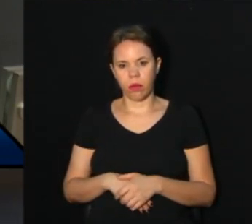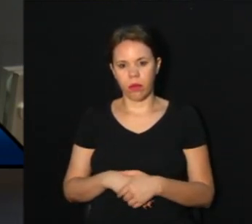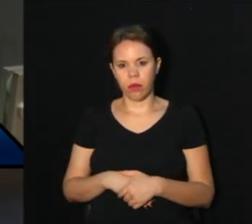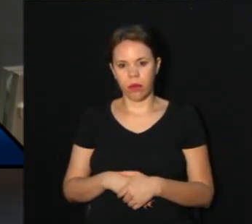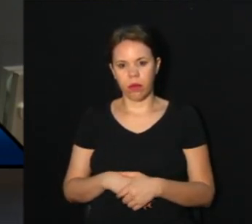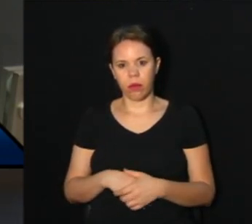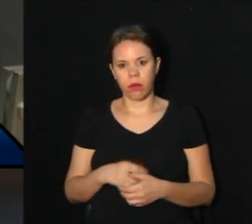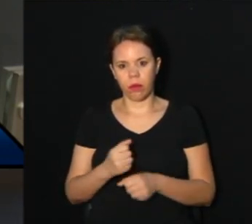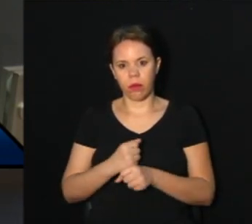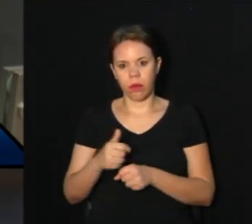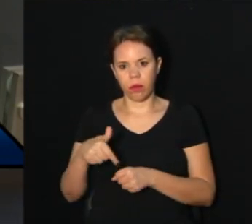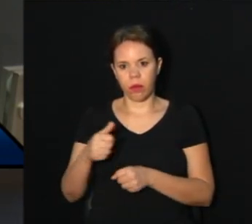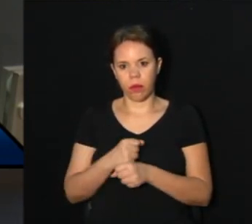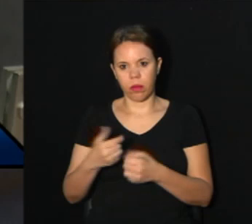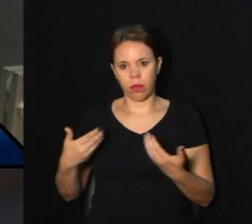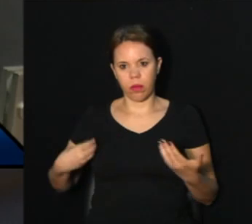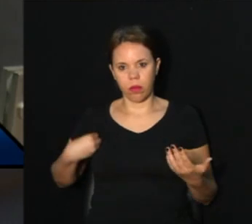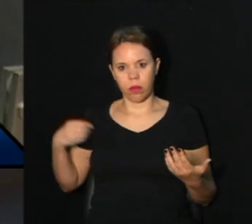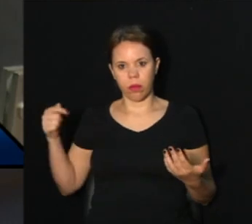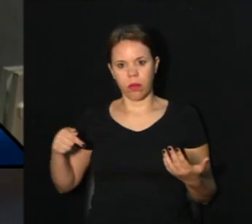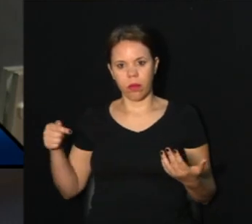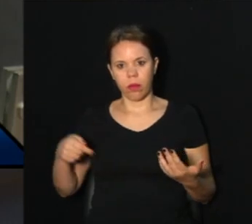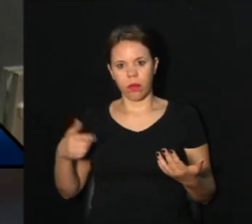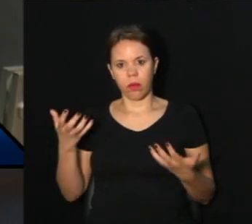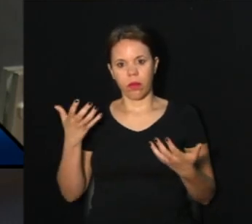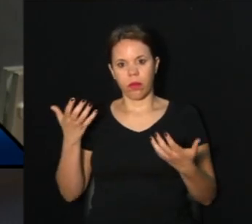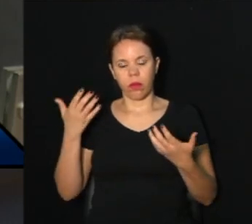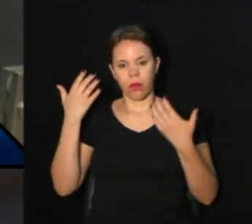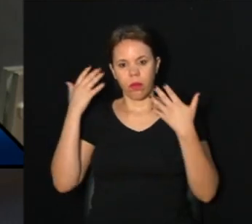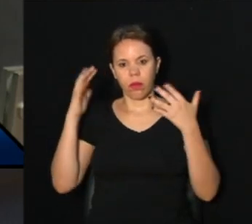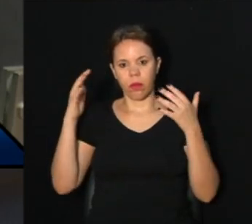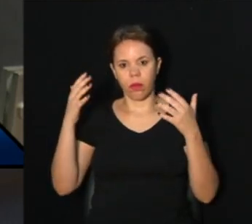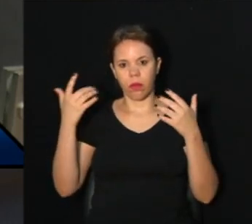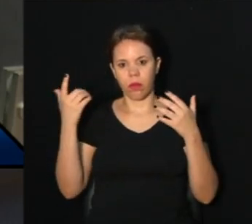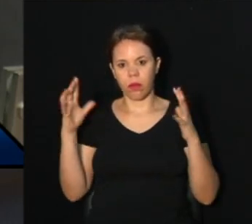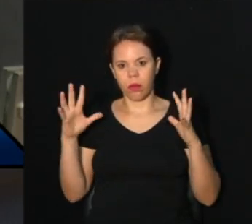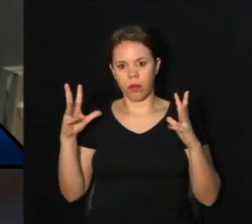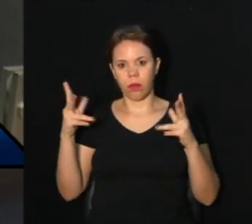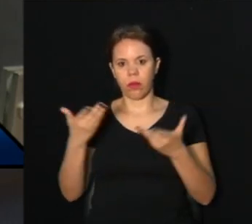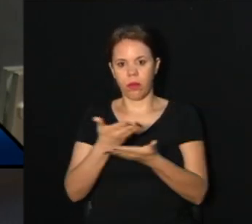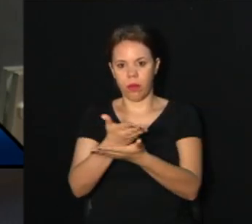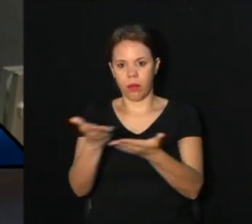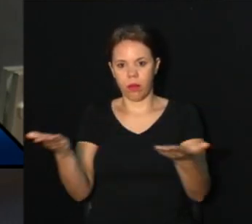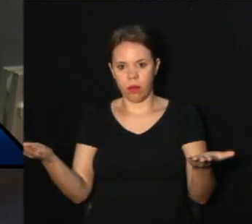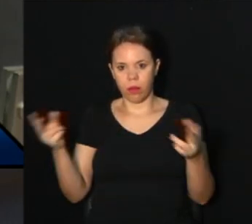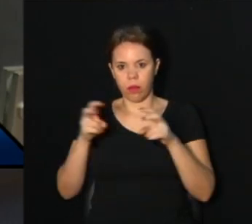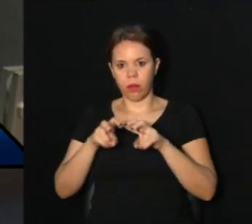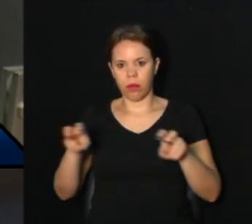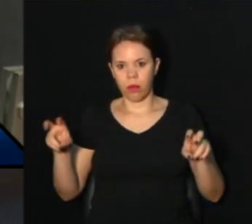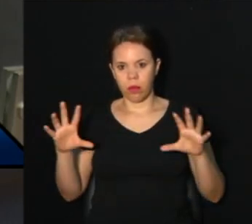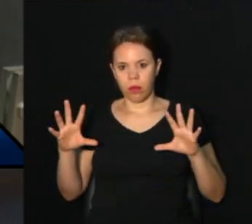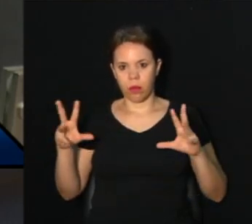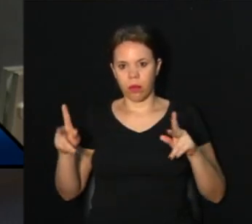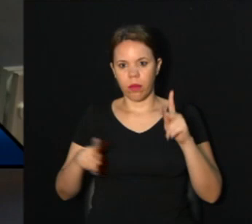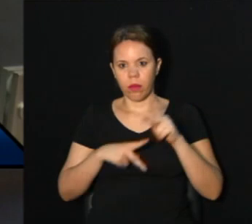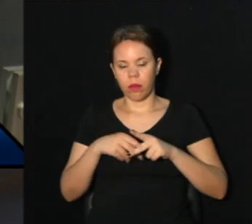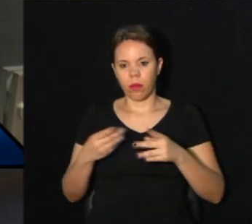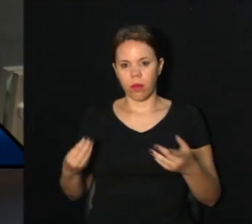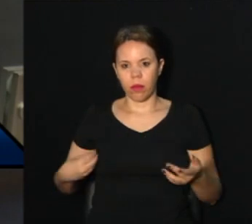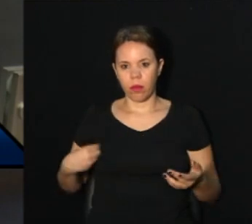nesses últimos 7 anos que aqui estou. Quero parabenizar mais uma vez a todos os senhores. Eu acho que todos, sem exceção, têm as